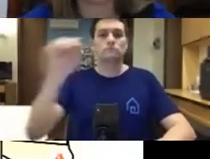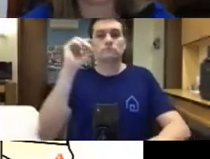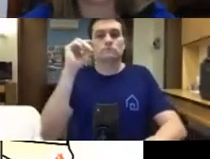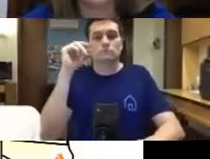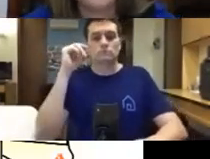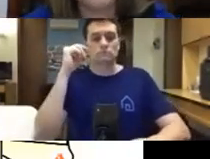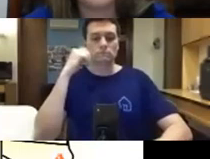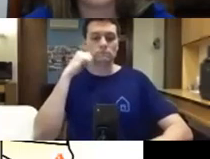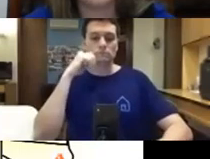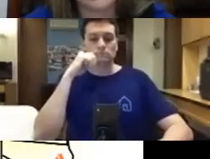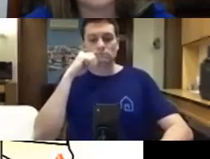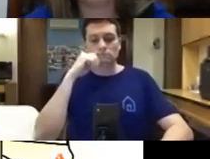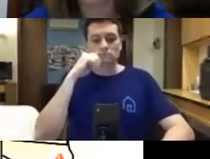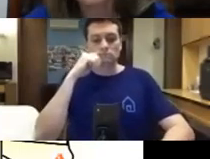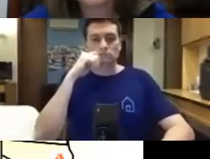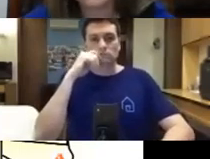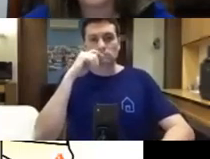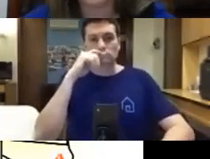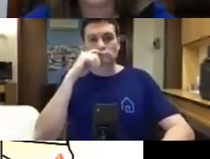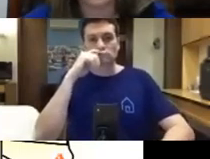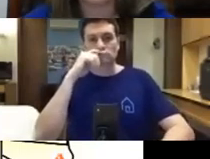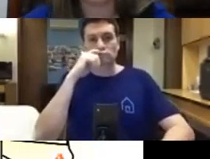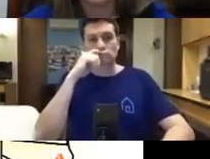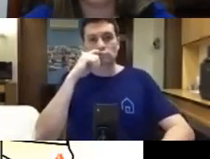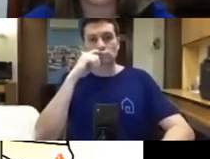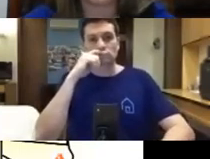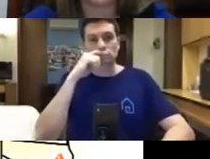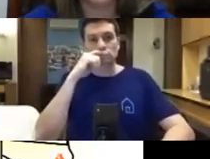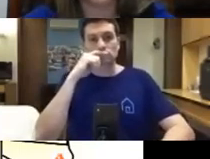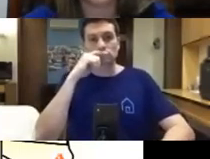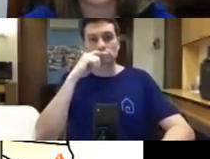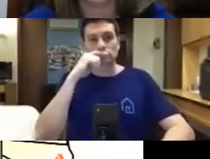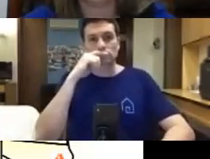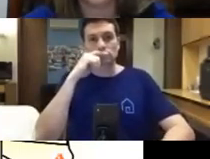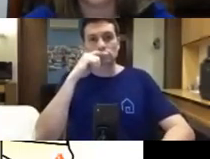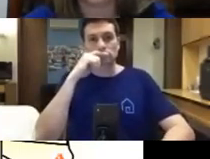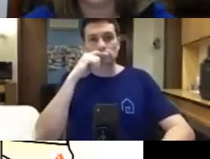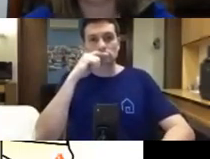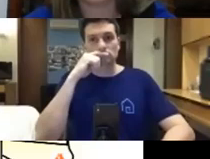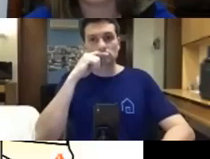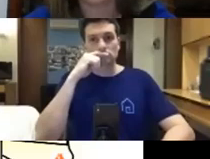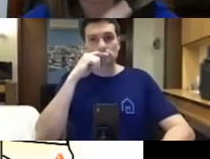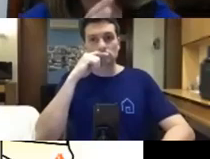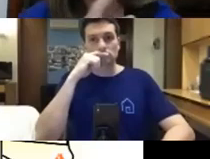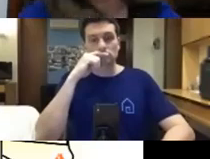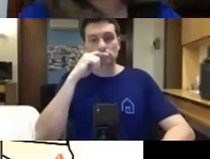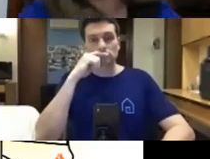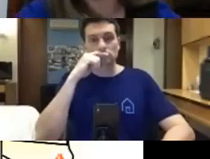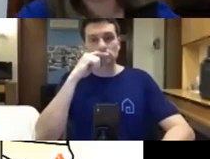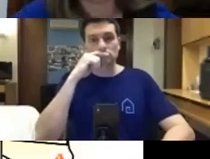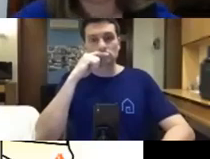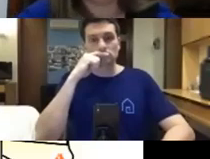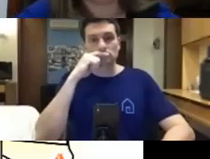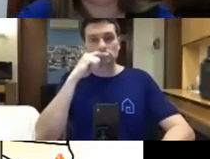ali nesse pilar que não estava prevista lá no início, né? Então, por exemplo, essa é uma das situações